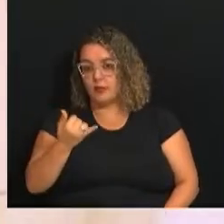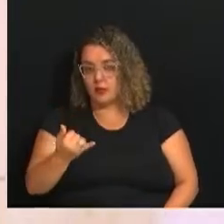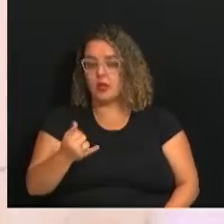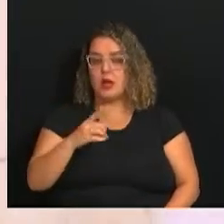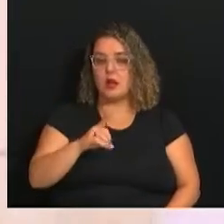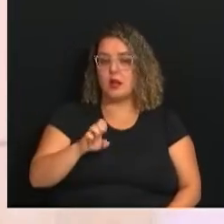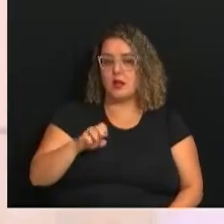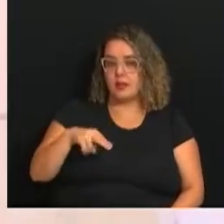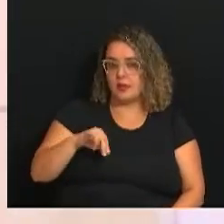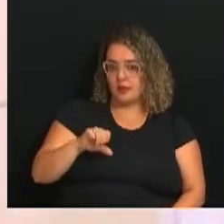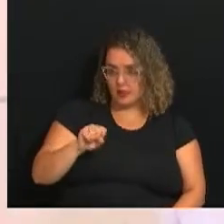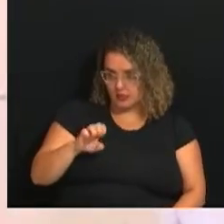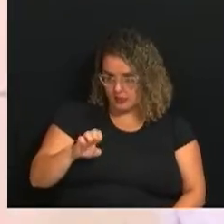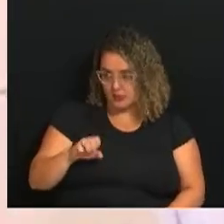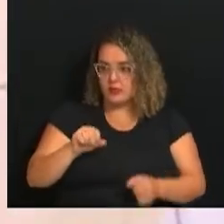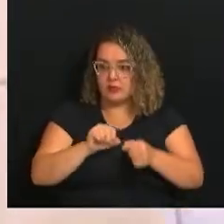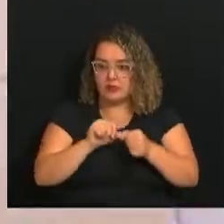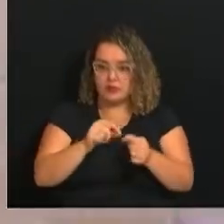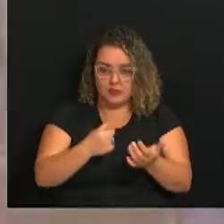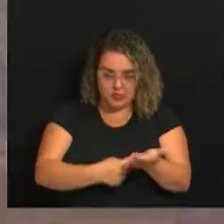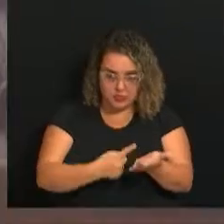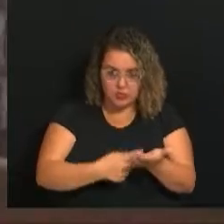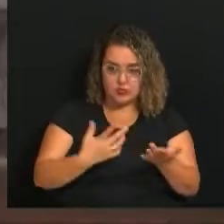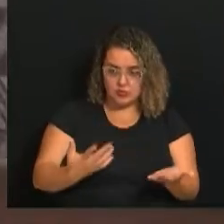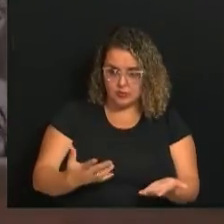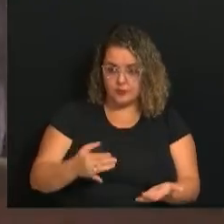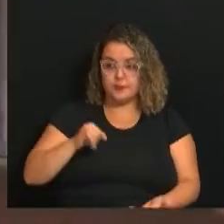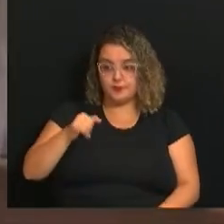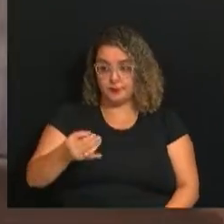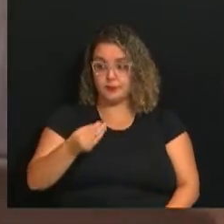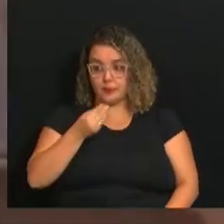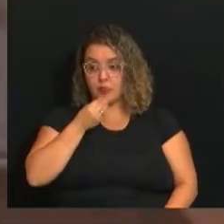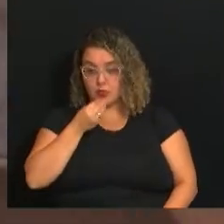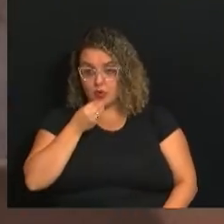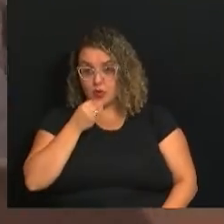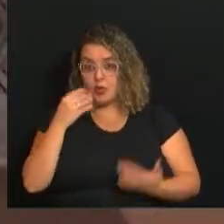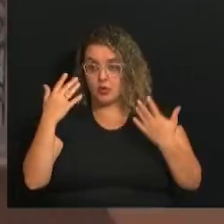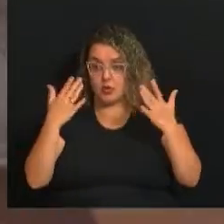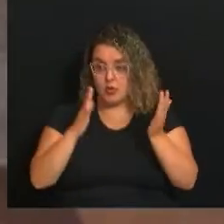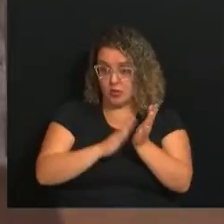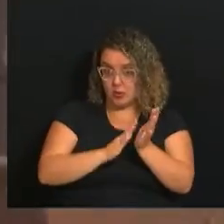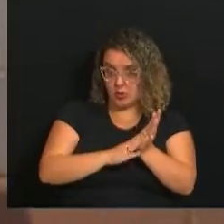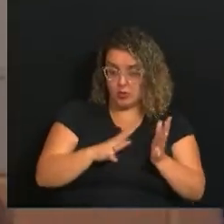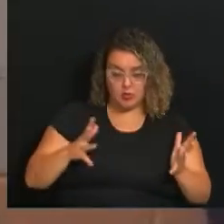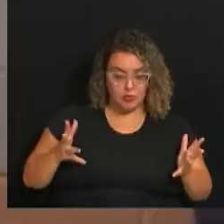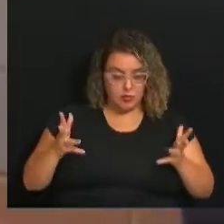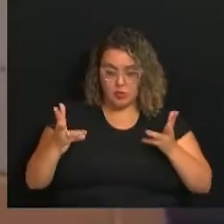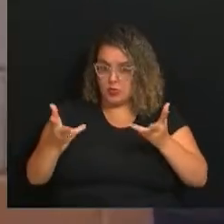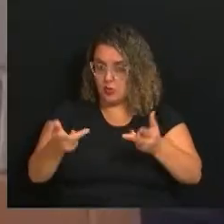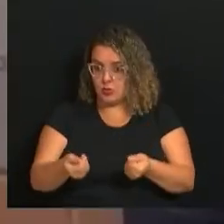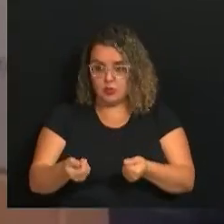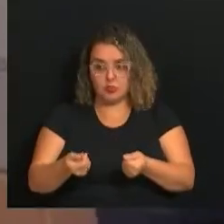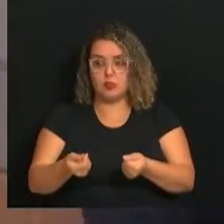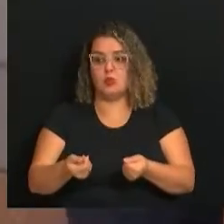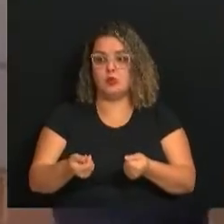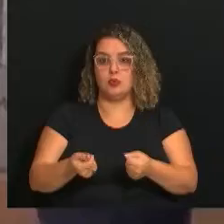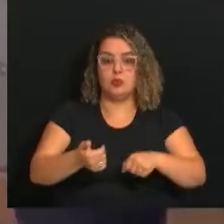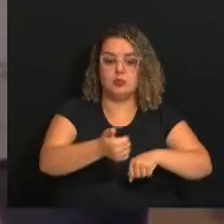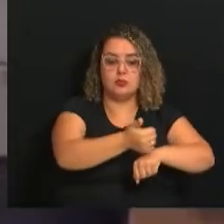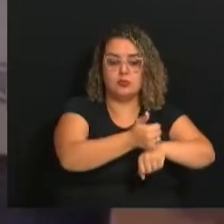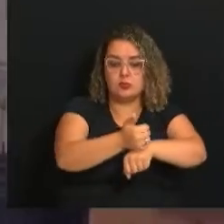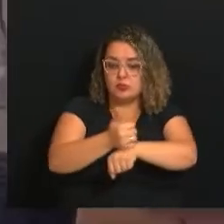E a gente vai fazer uma campanha também de plantar esses baobás dentro das escolas com essa criançada. Está muito fantástico tudo isso. Você citou aí as